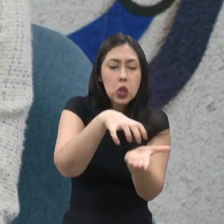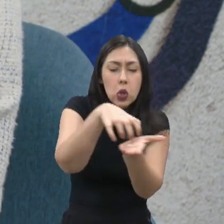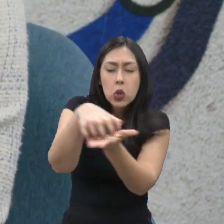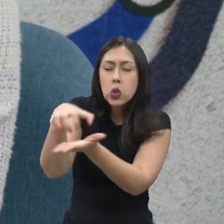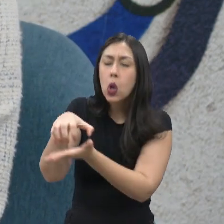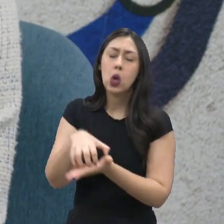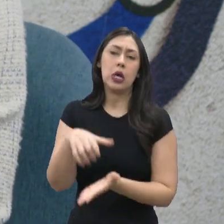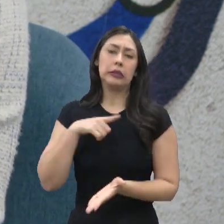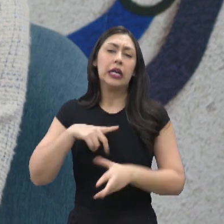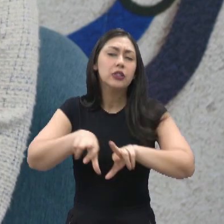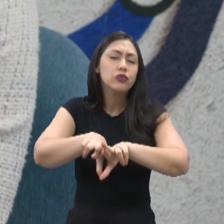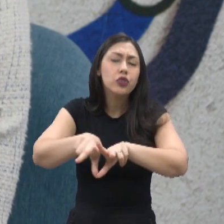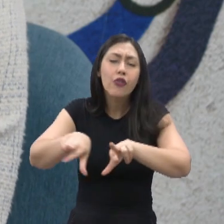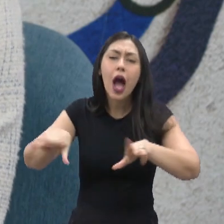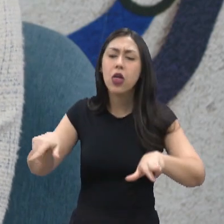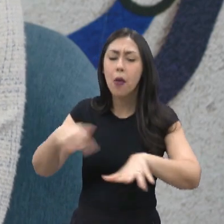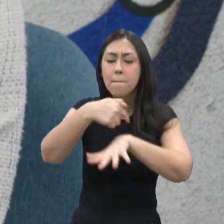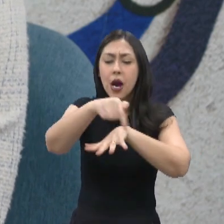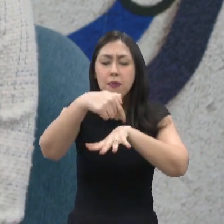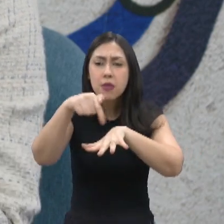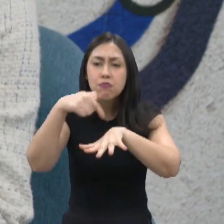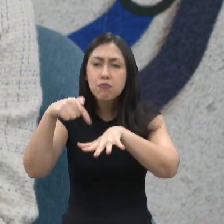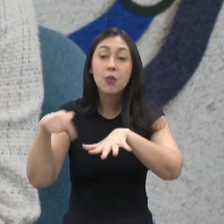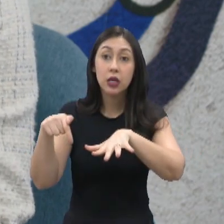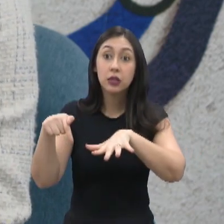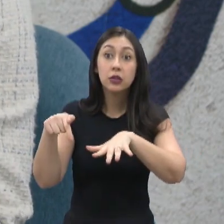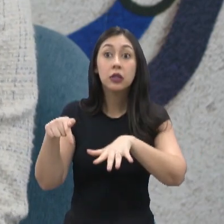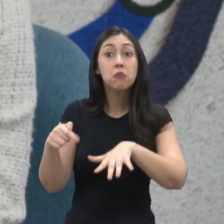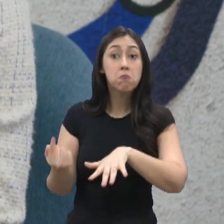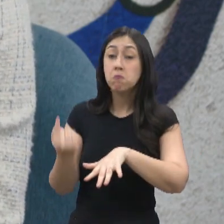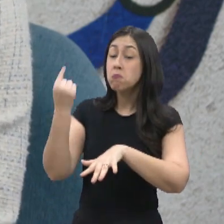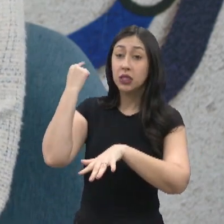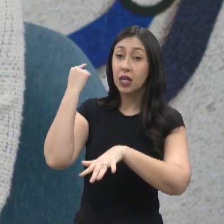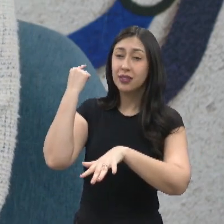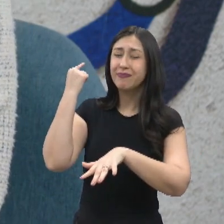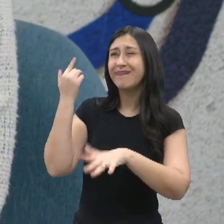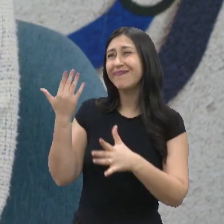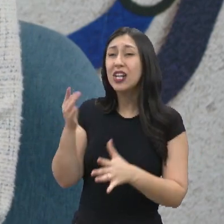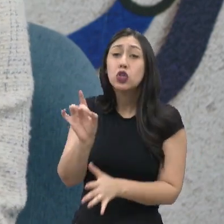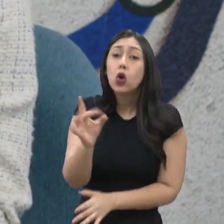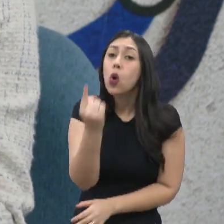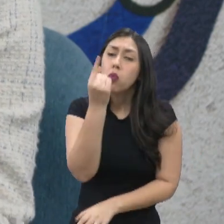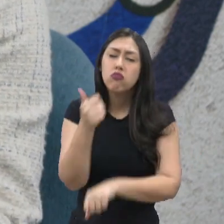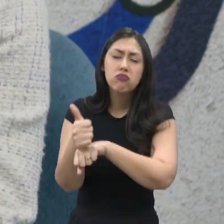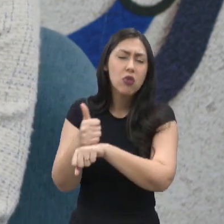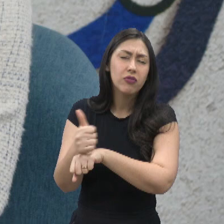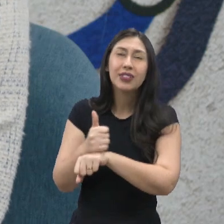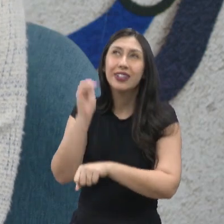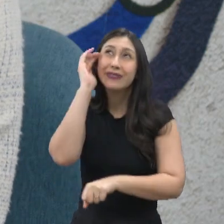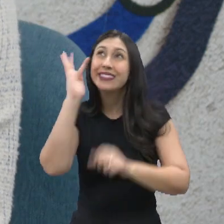tem diversas carreiras anexas às academias, onde antigamente a gente tinha apenas um profissional ali, cheio de